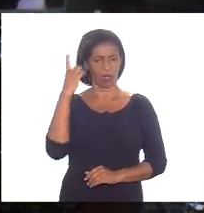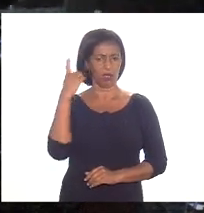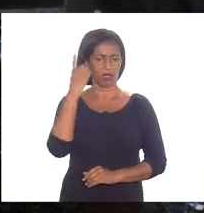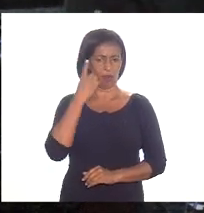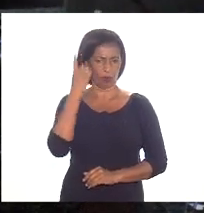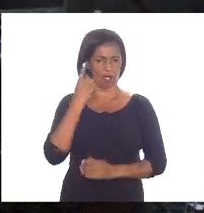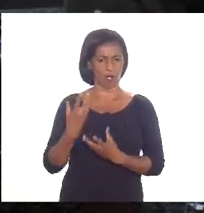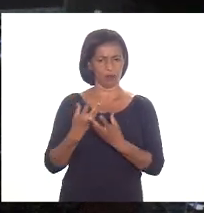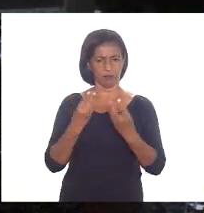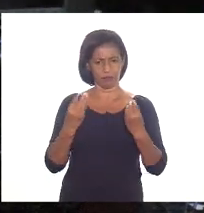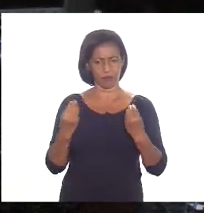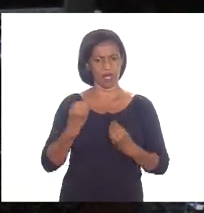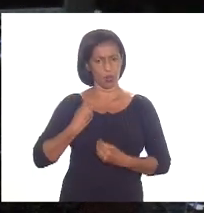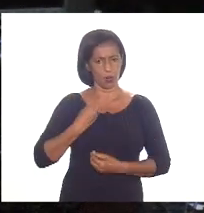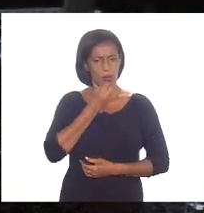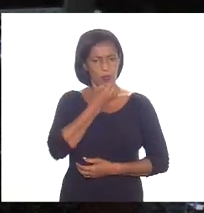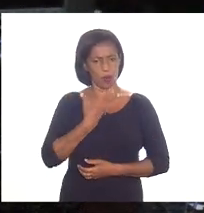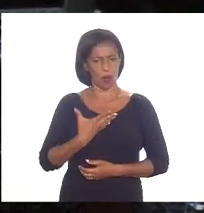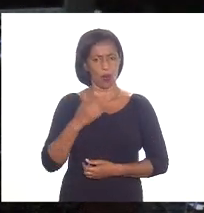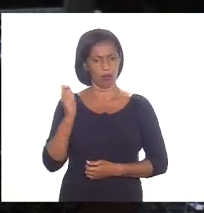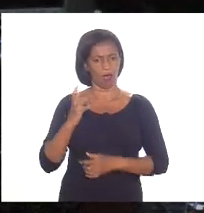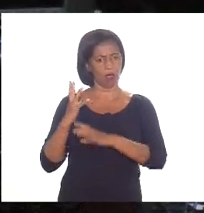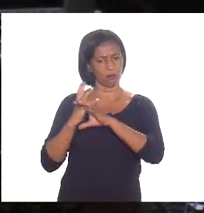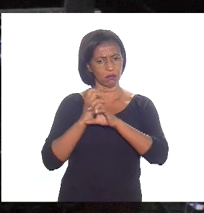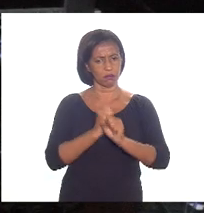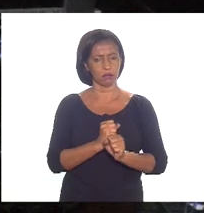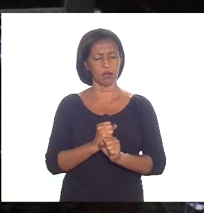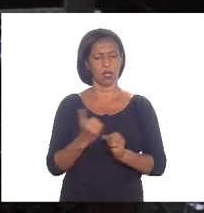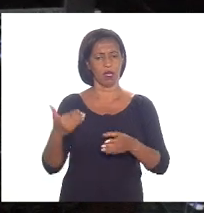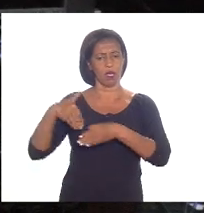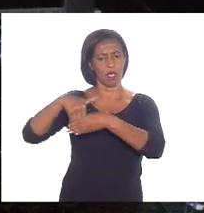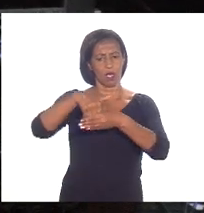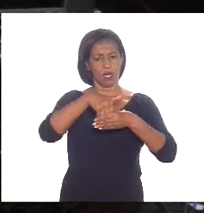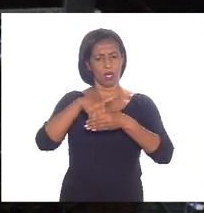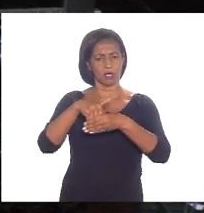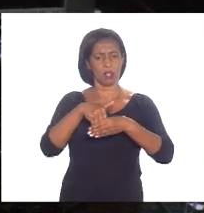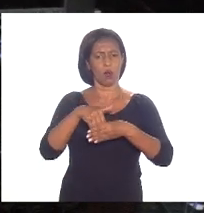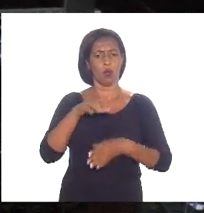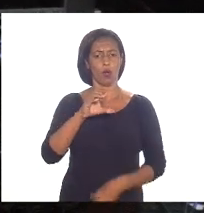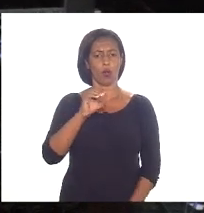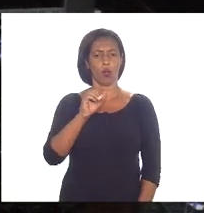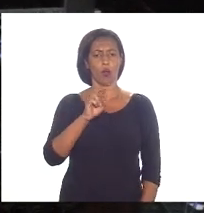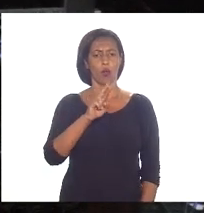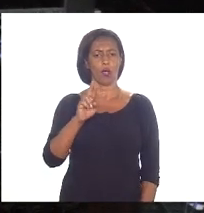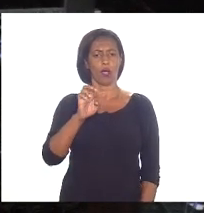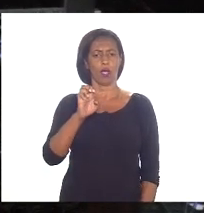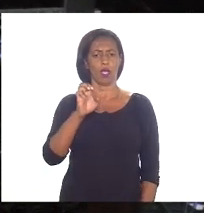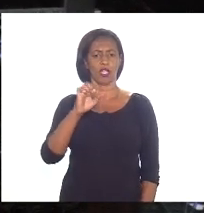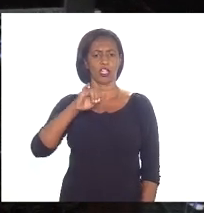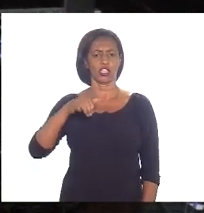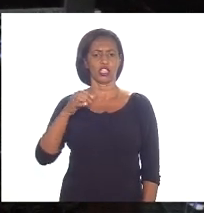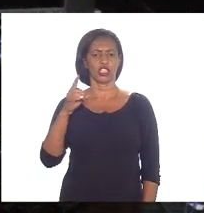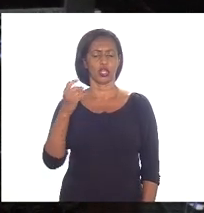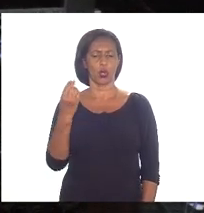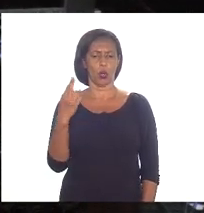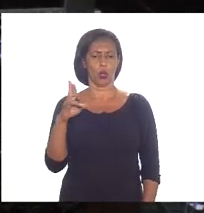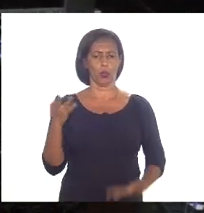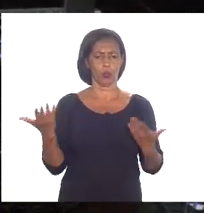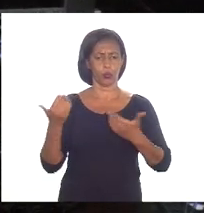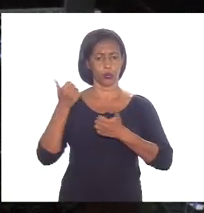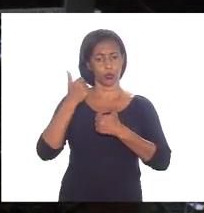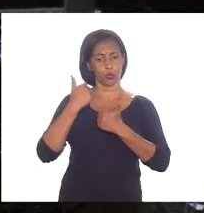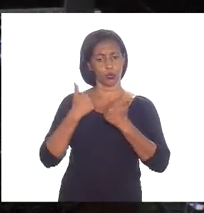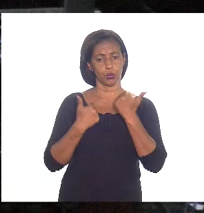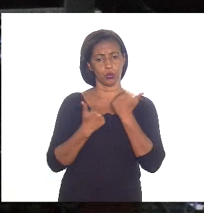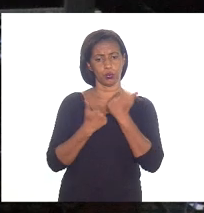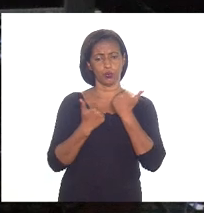Nós sabemos que temos um número legal, então vamos iniciar o procedimento da eleição para o cargo de corregedor e corregedor substitutivo.